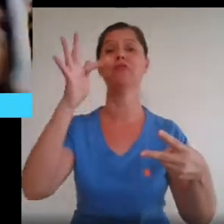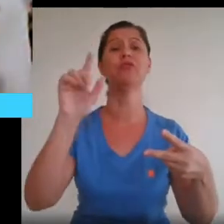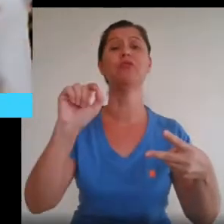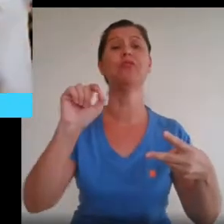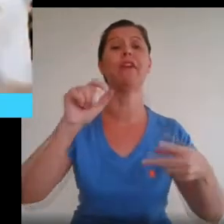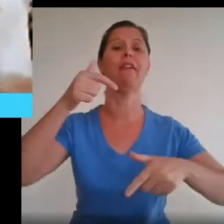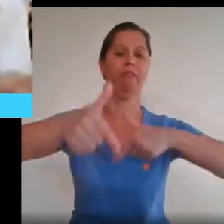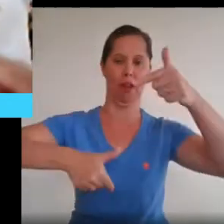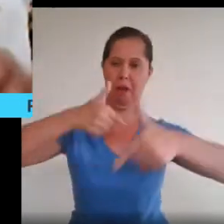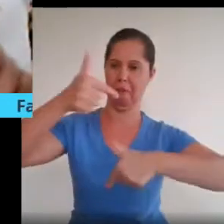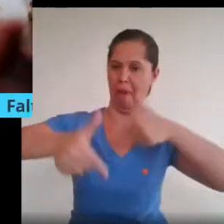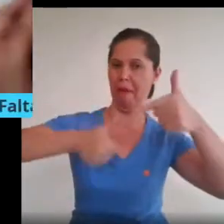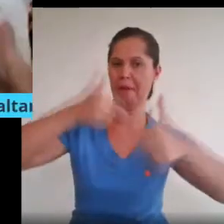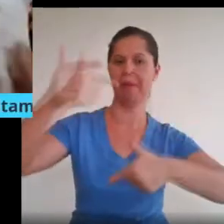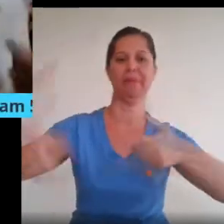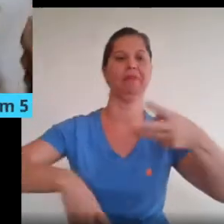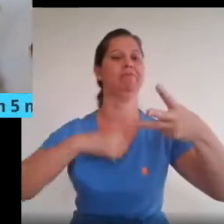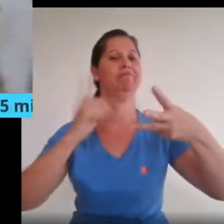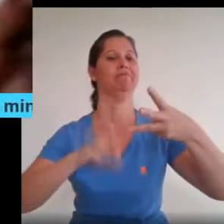a trabalhar,